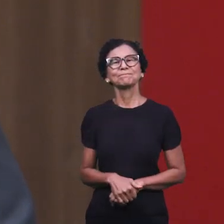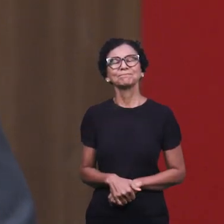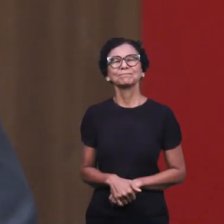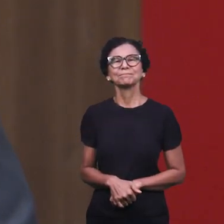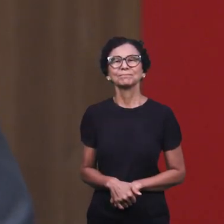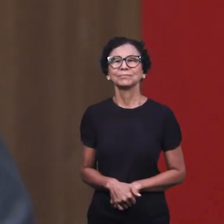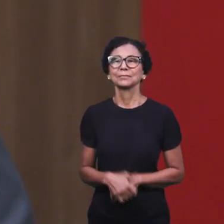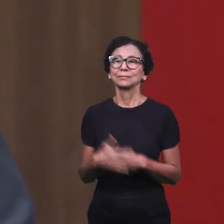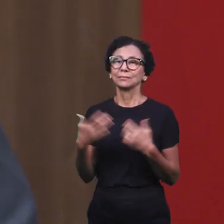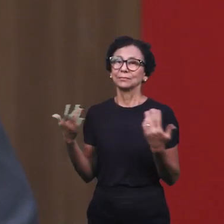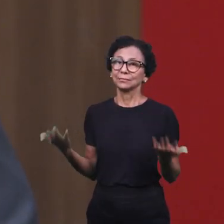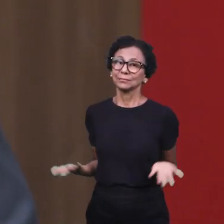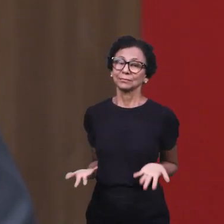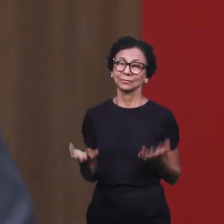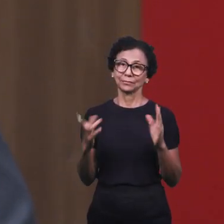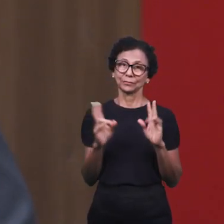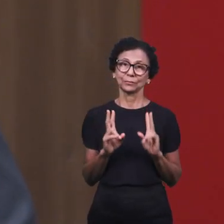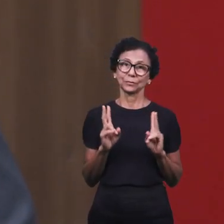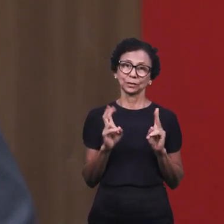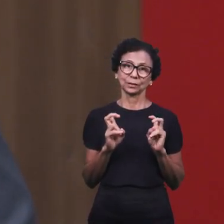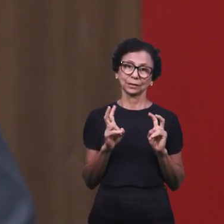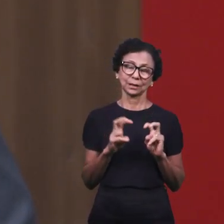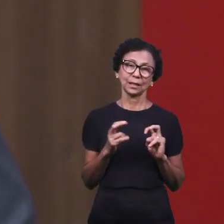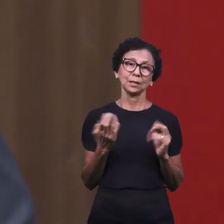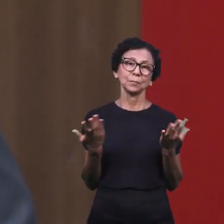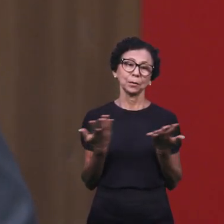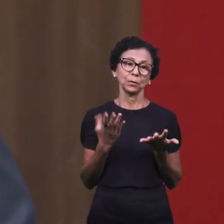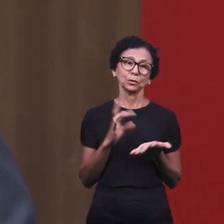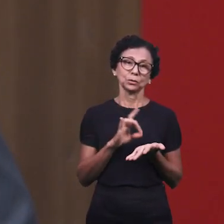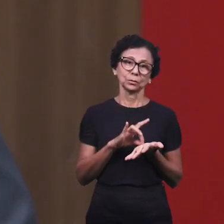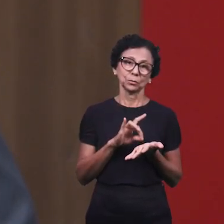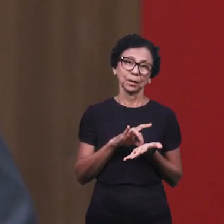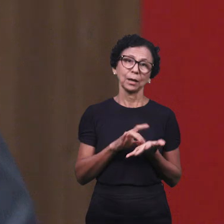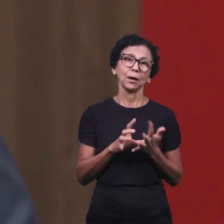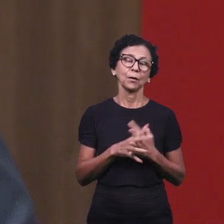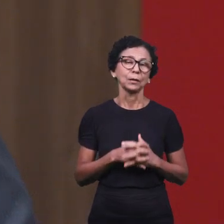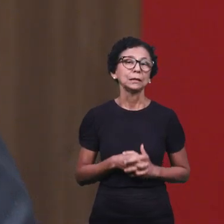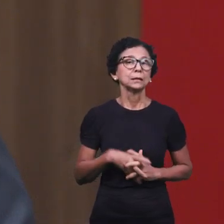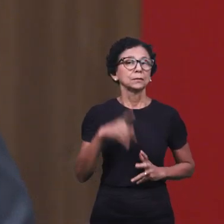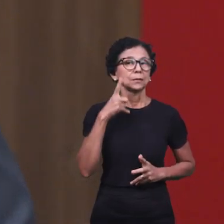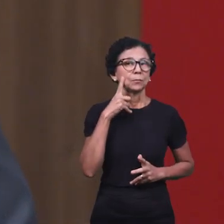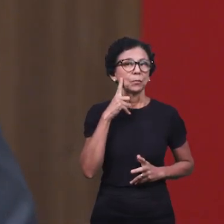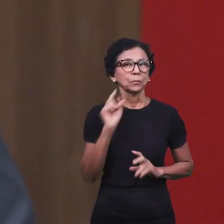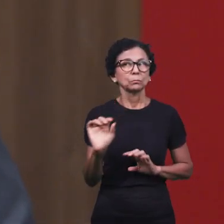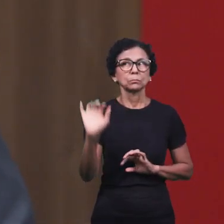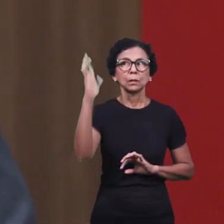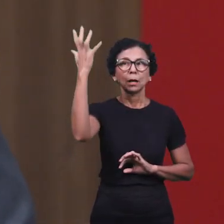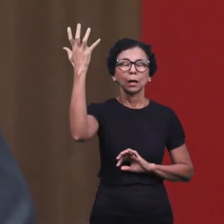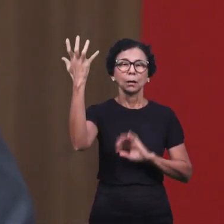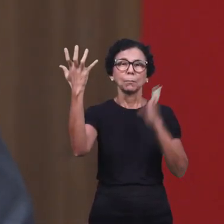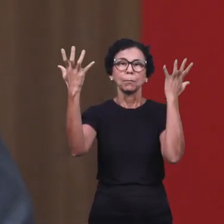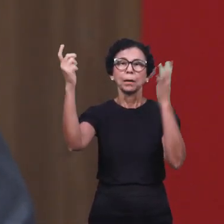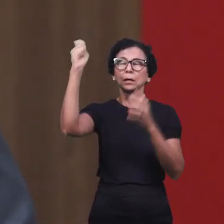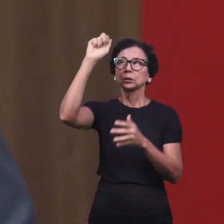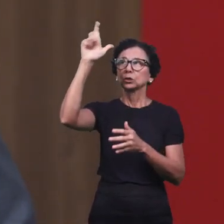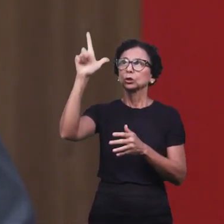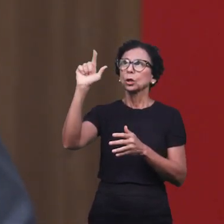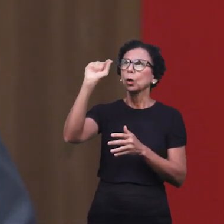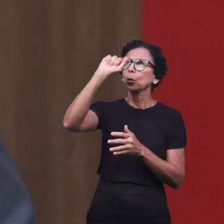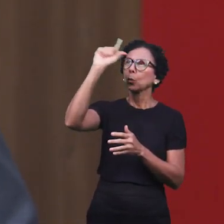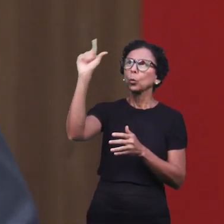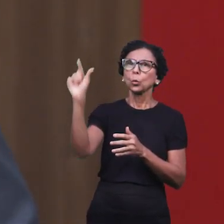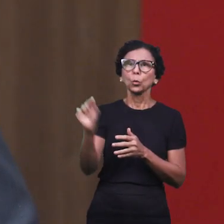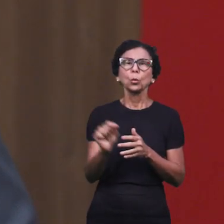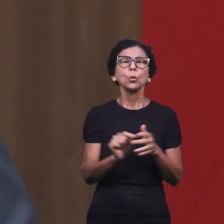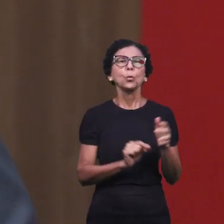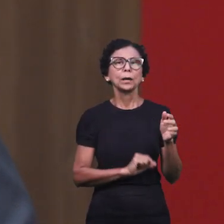o tema que nós estamos discutindo aqui, haverá sinais, né, no Sol, na Lua, nas estrelas, que